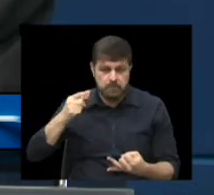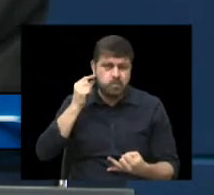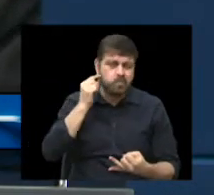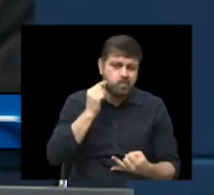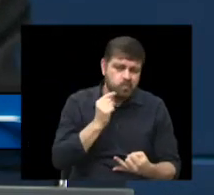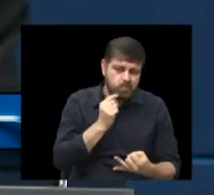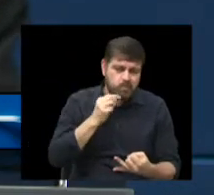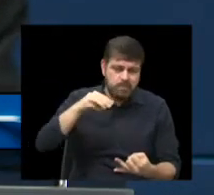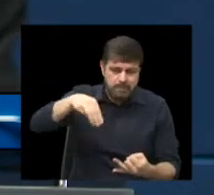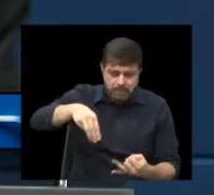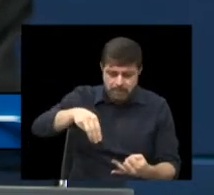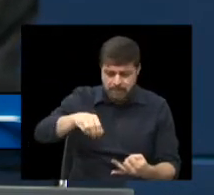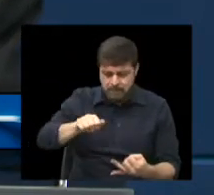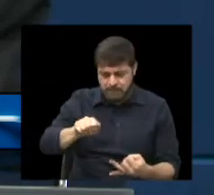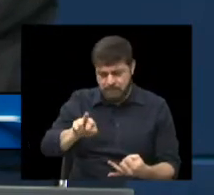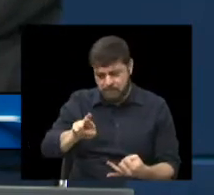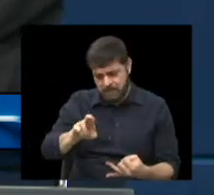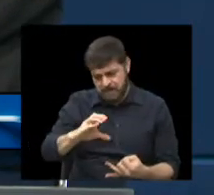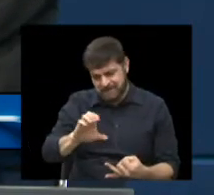Marcelo,